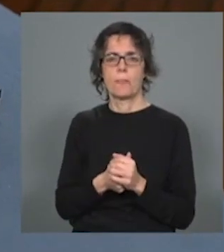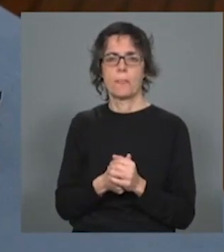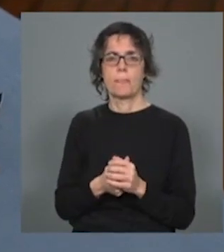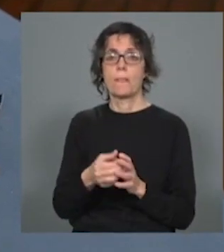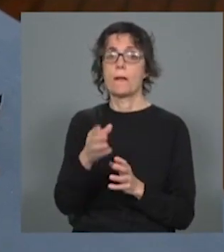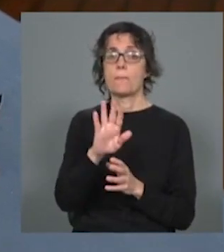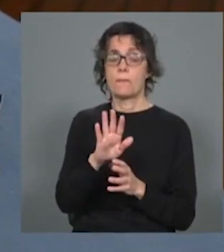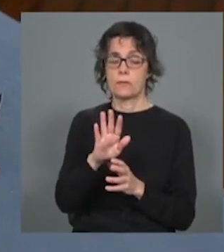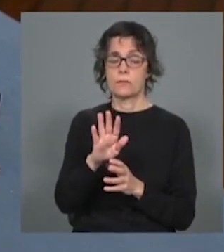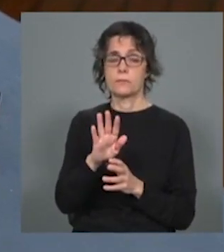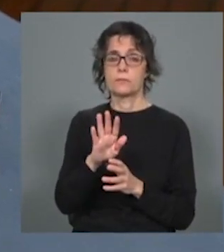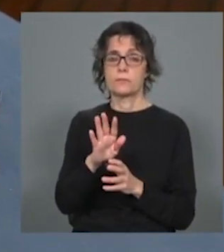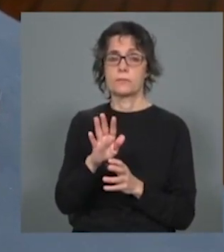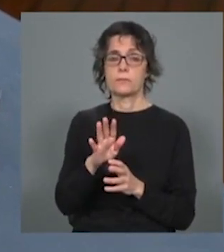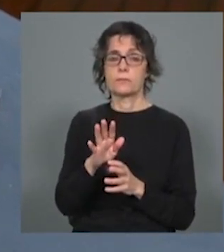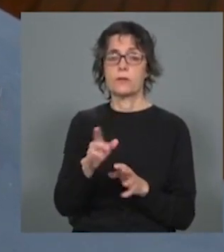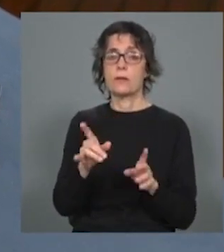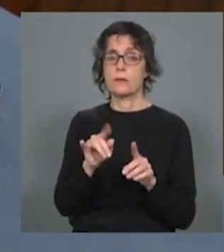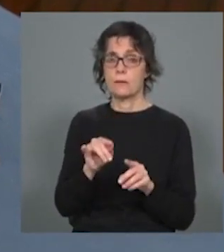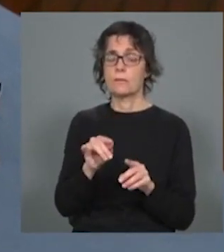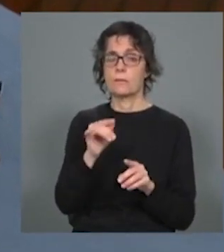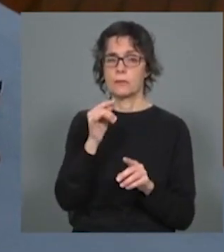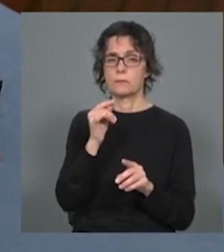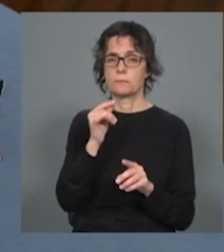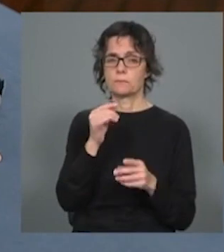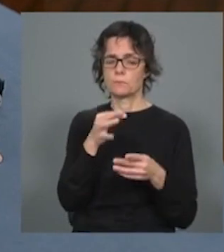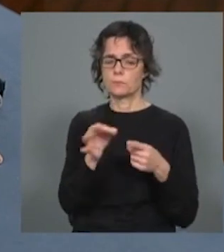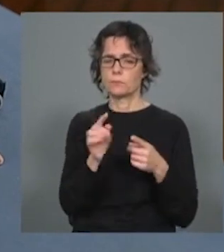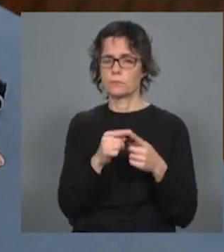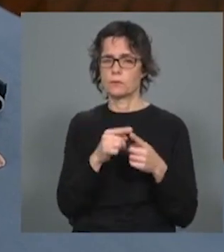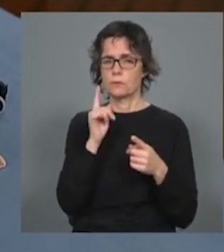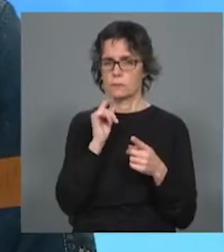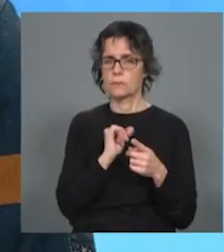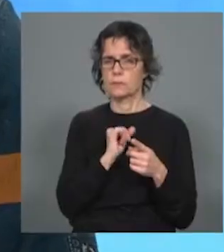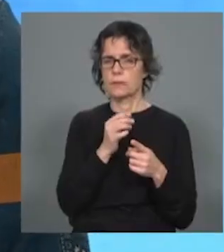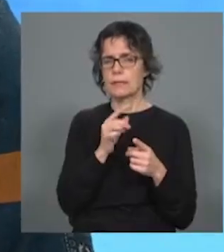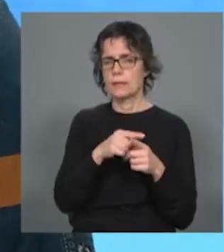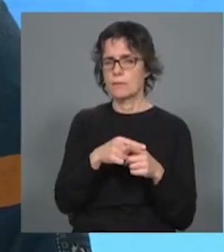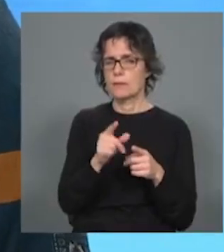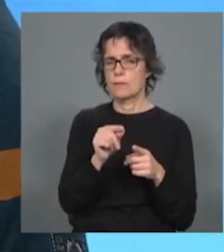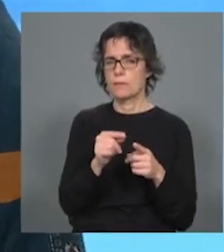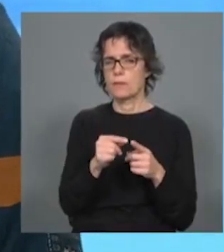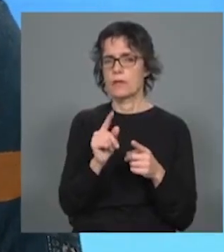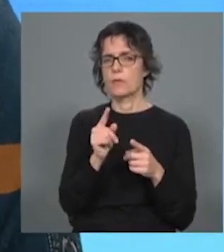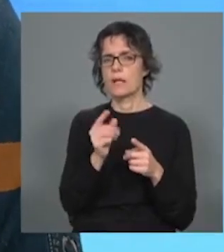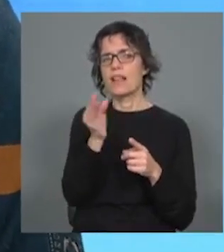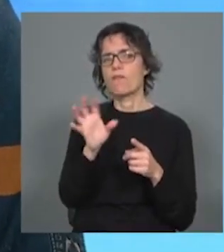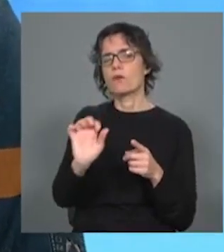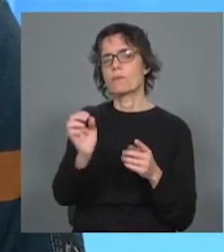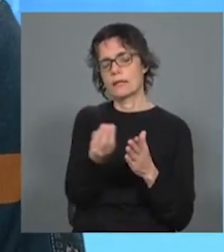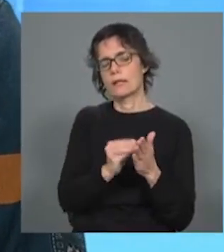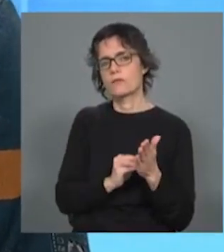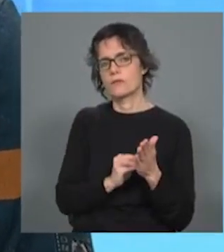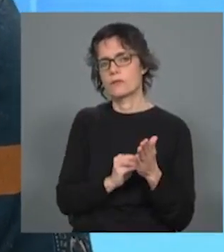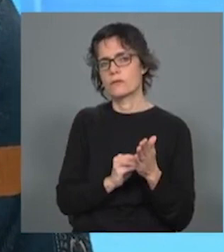traço muito interessante no estilo de São Lucas, que advém também da sua qualidade